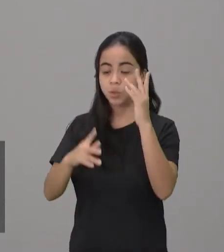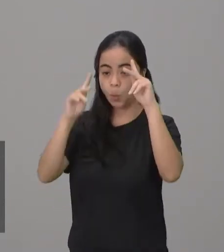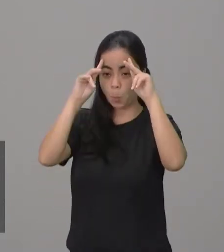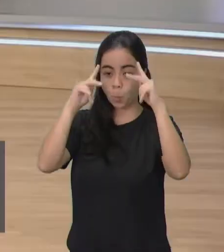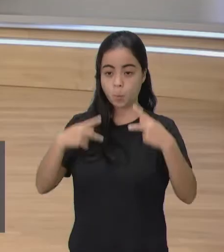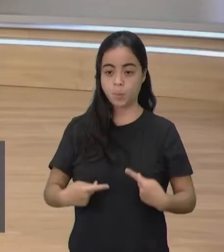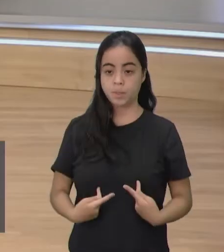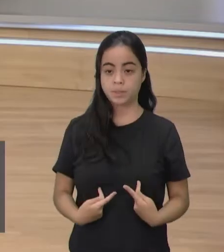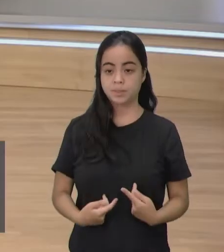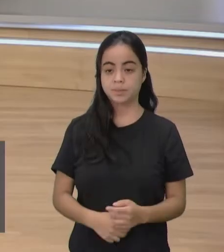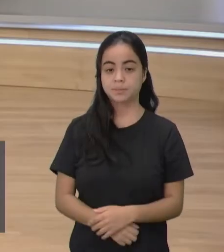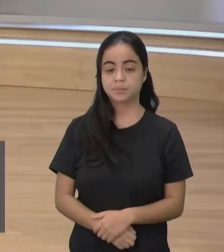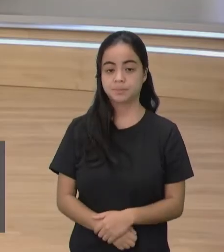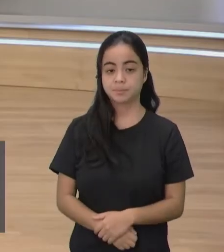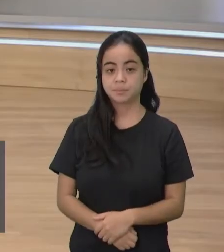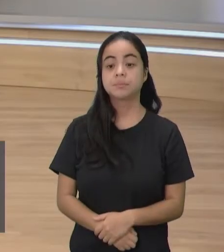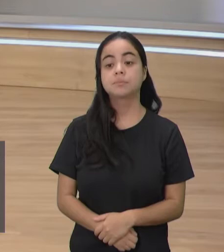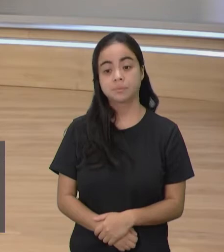humanas, né?